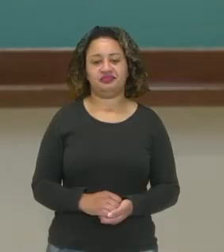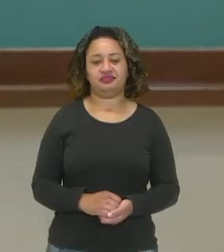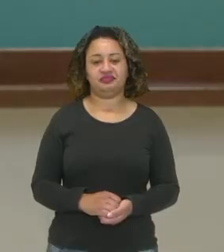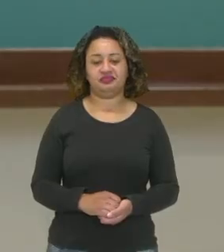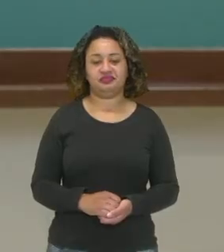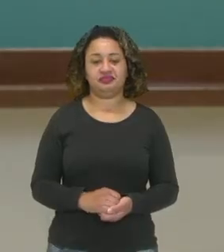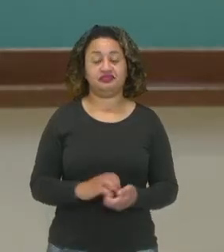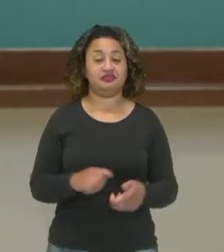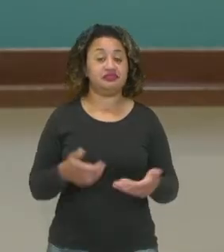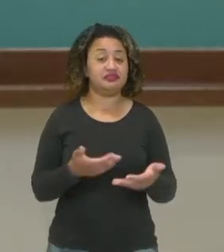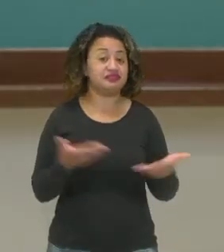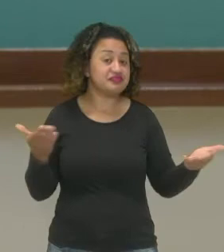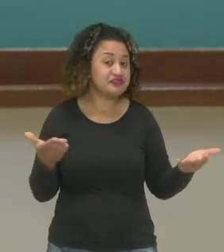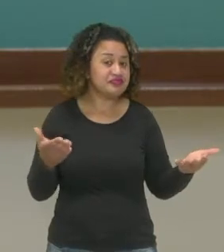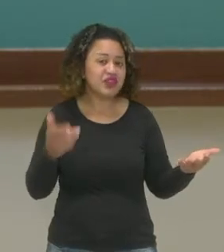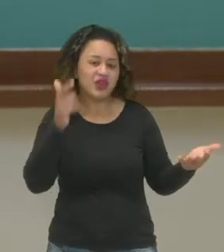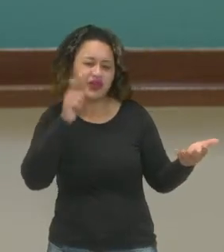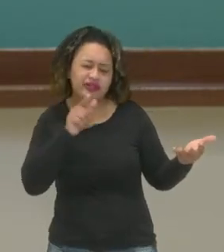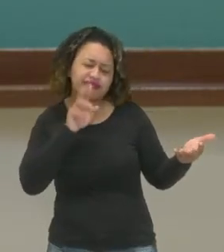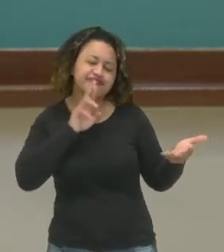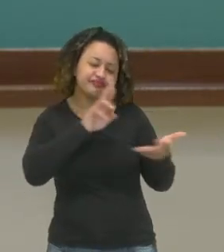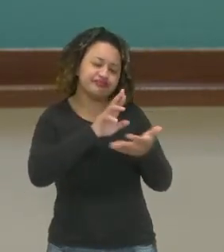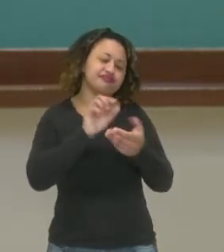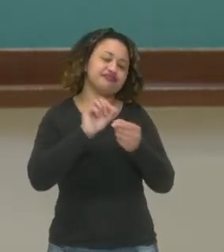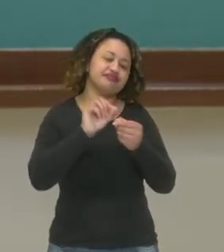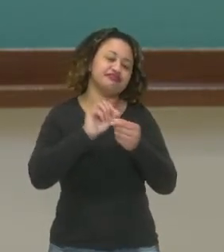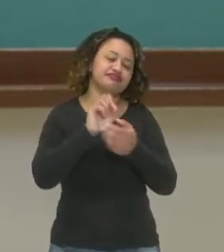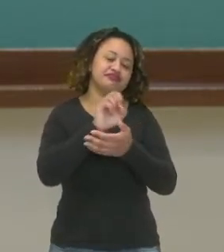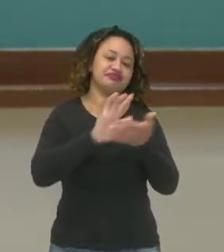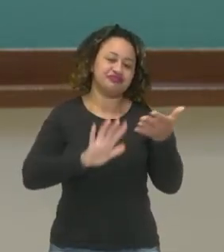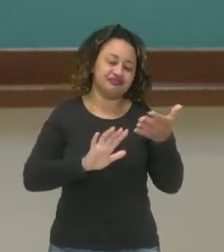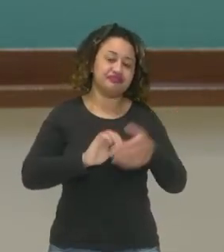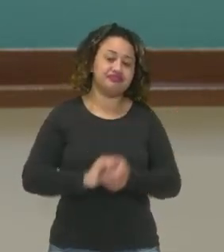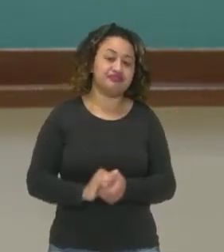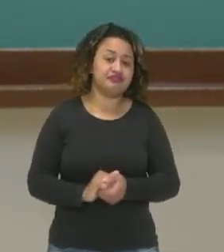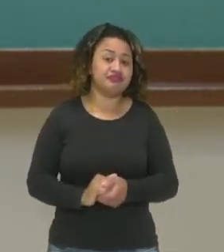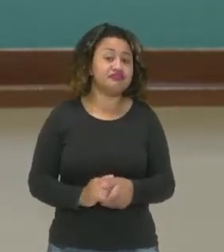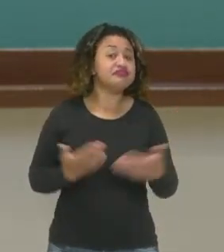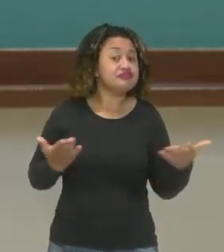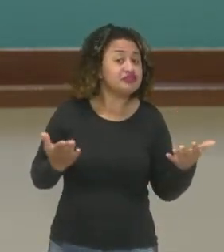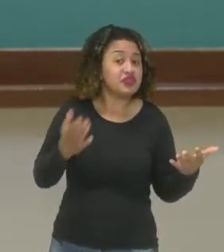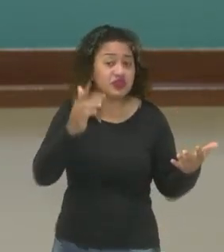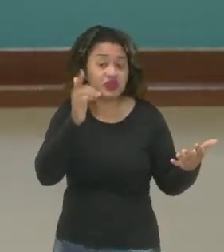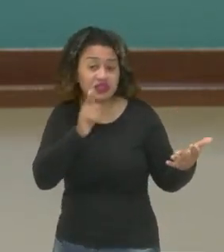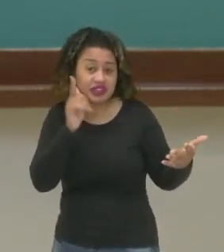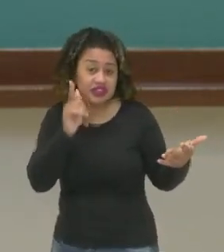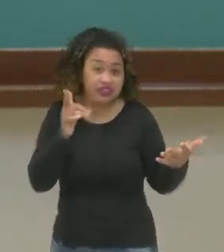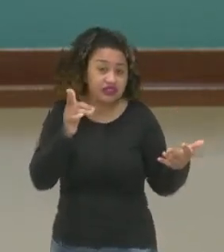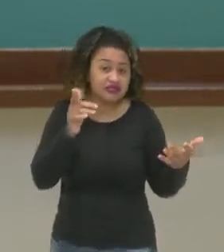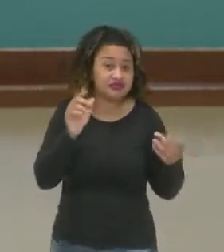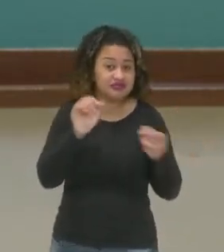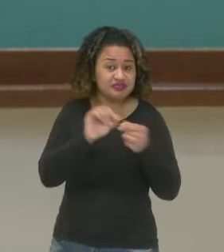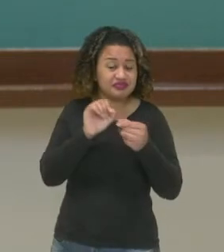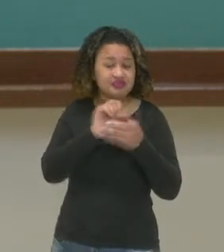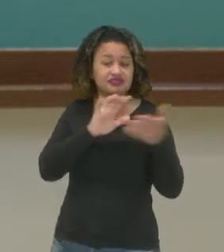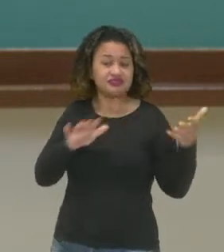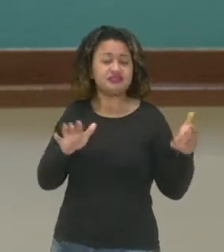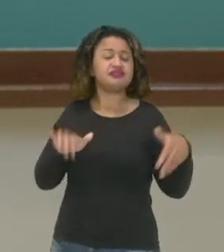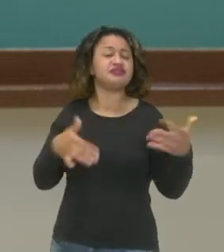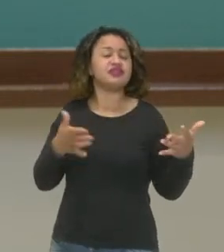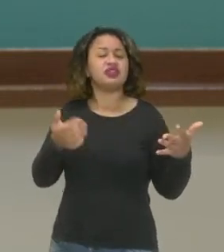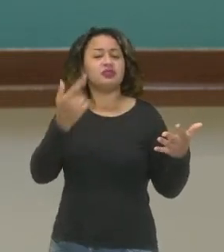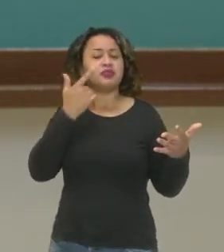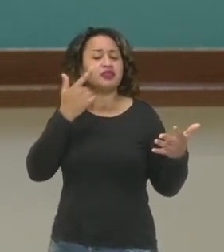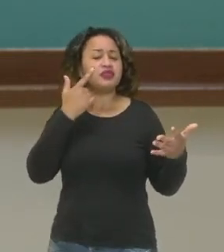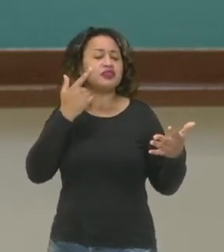E daí, meus amiguinhos, conseguiram fazer aí a atividade? E você, minha amiguinha, conseguiu fazer também? Vamos dar uma olhadinha como é que fica